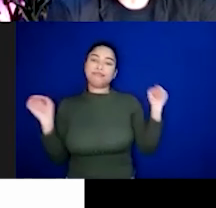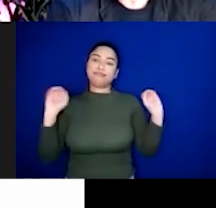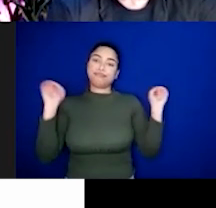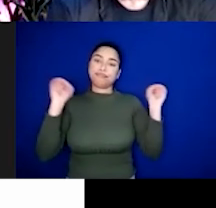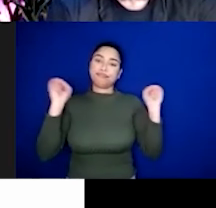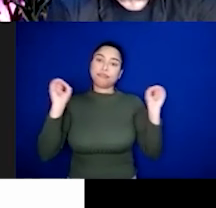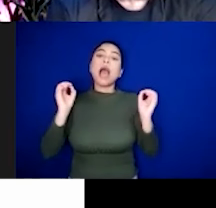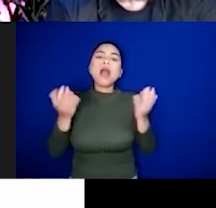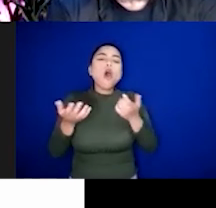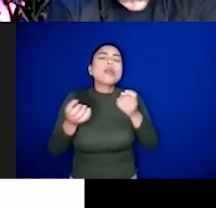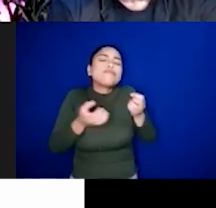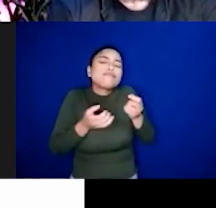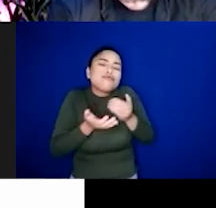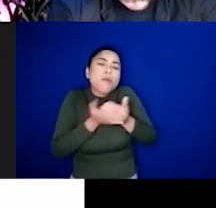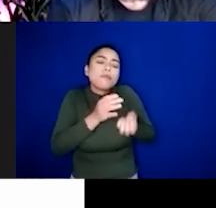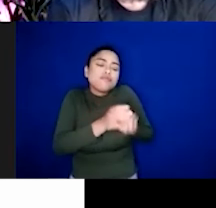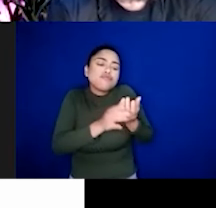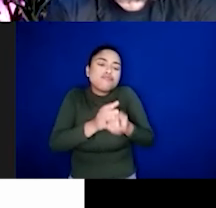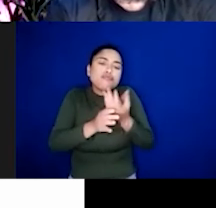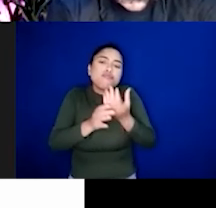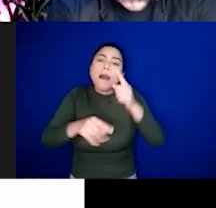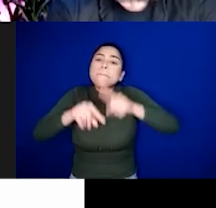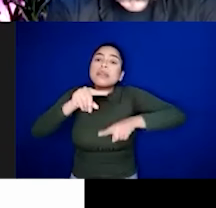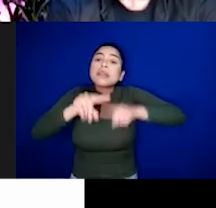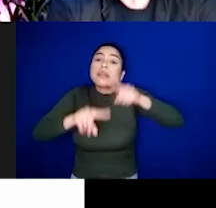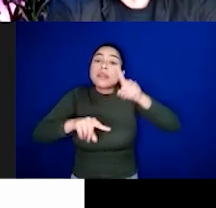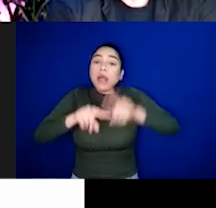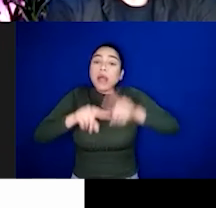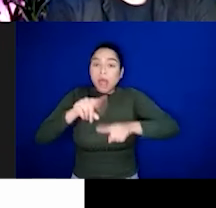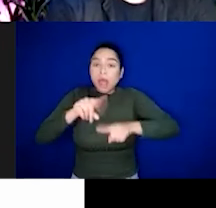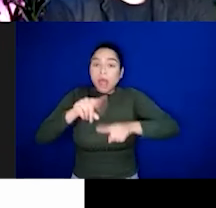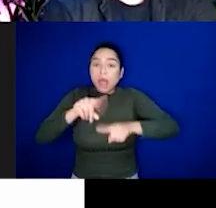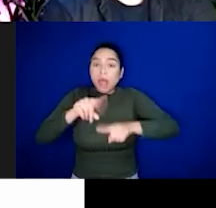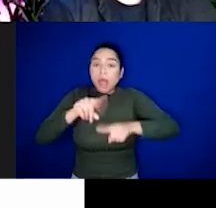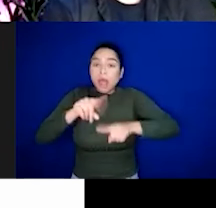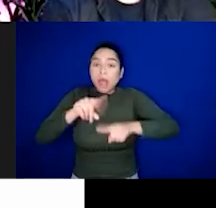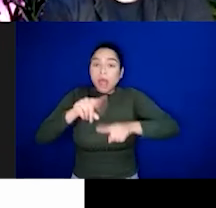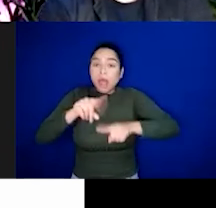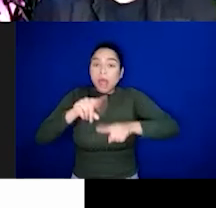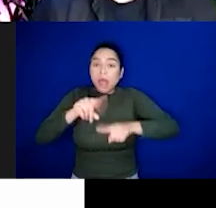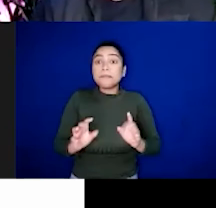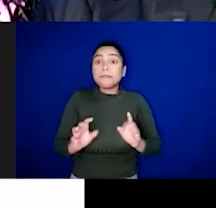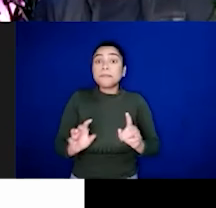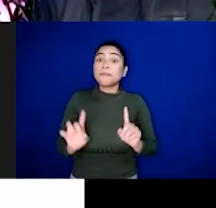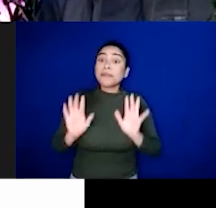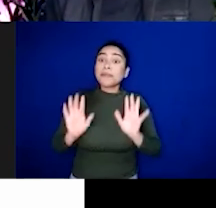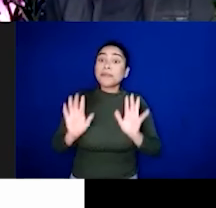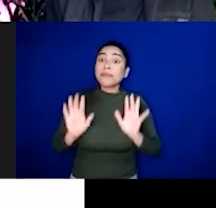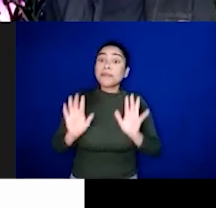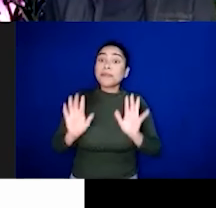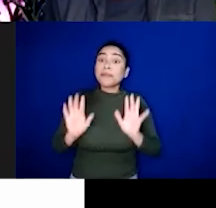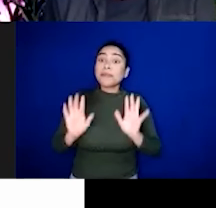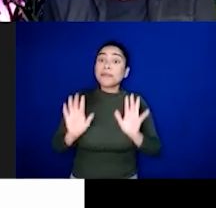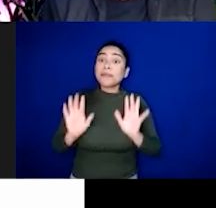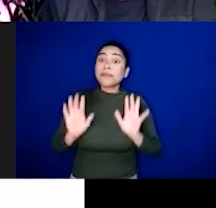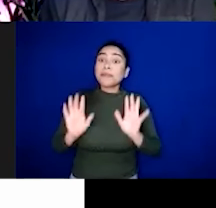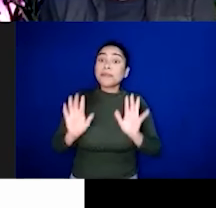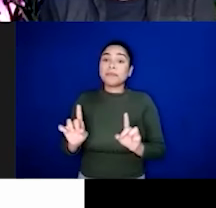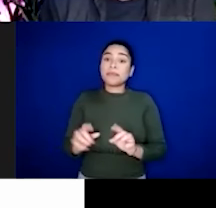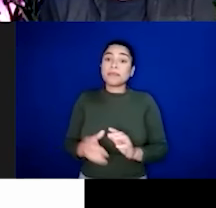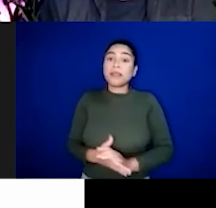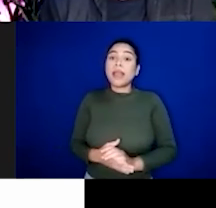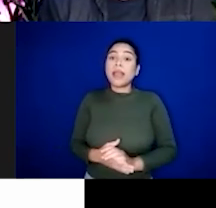Mas mesmo a quando você não tem essa possibilidade você consegue hoje ser um gerador de conteúdo você